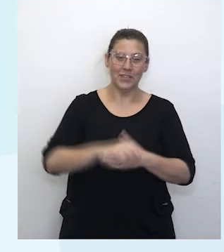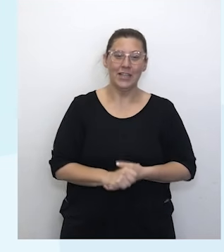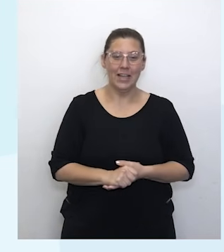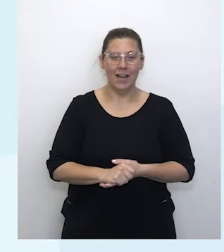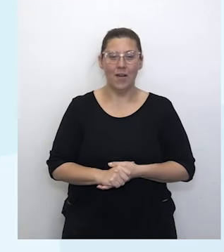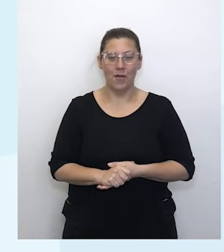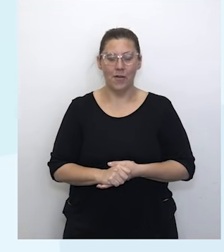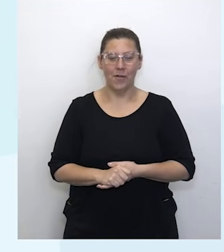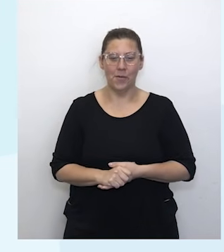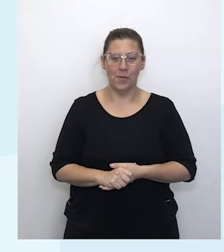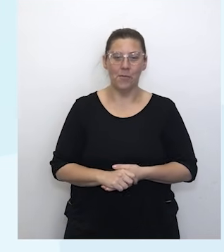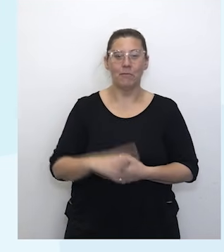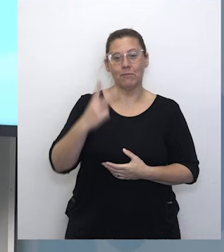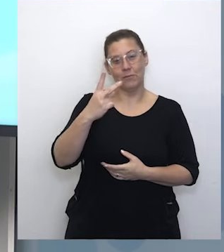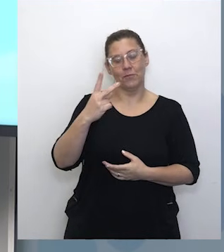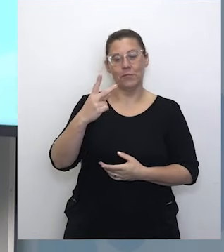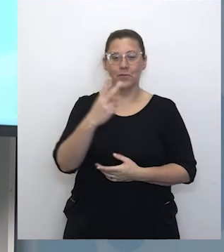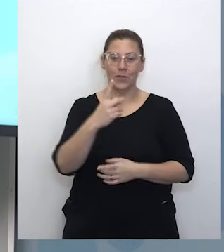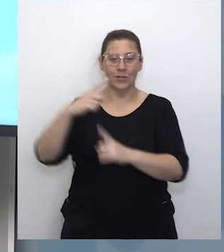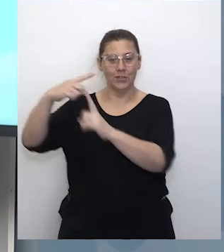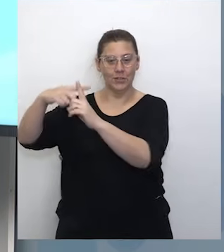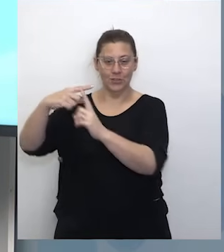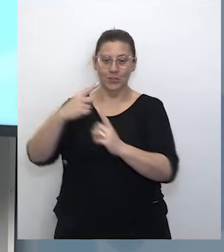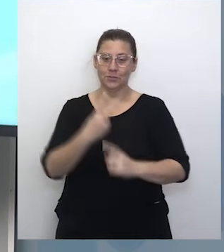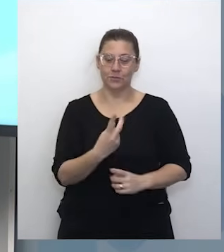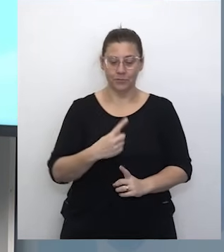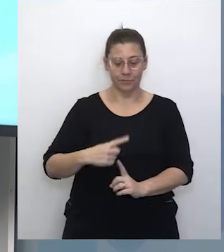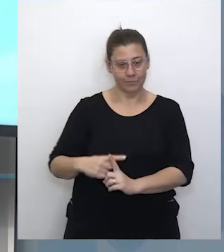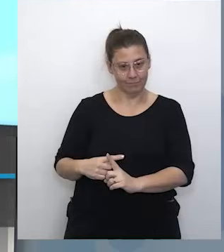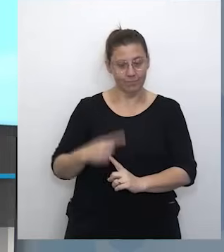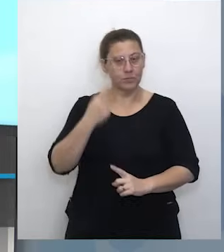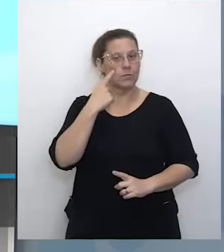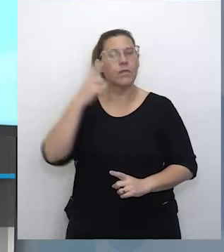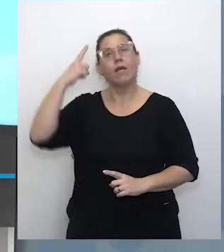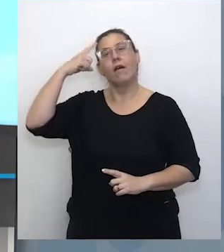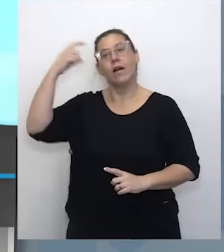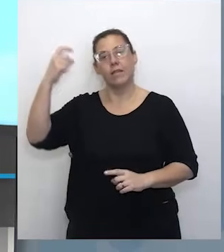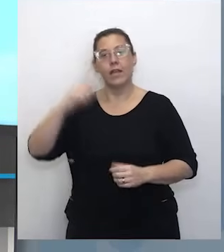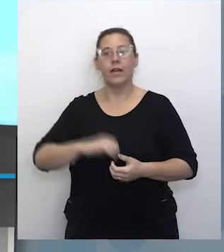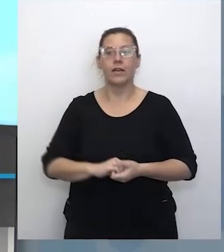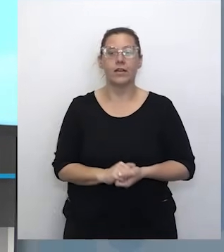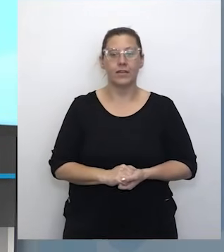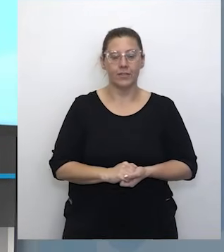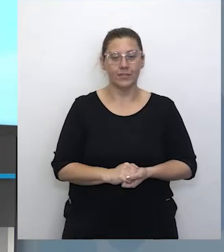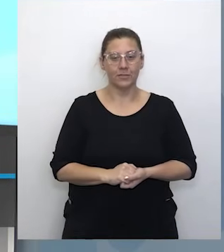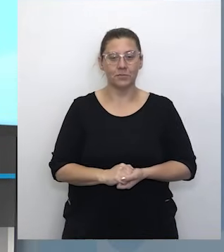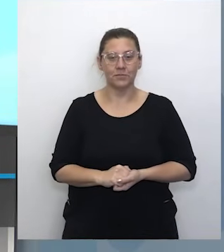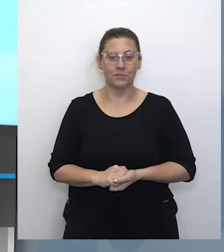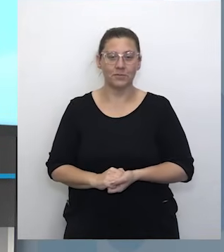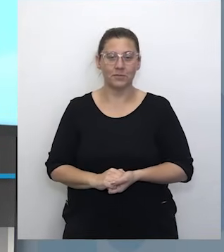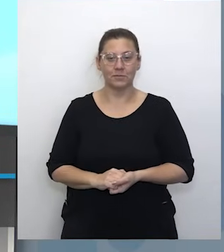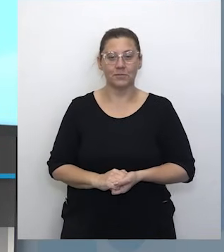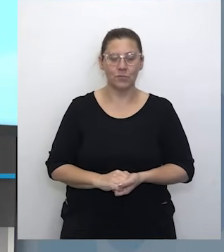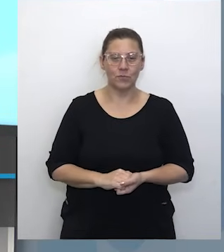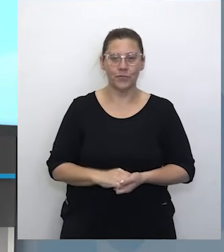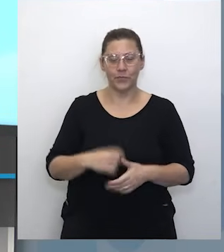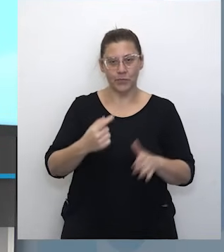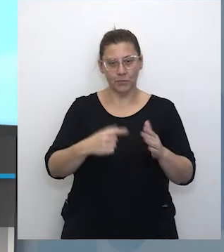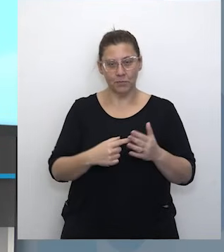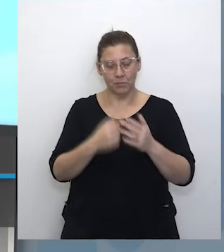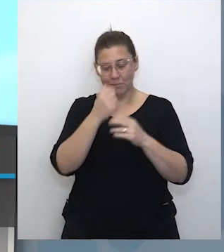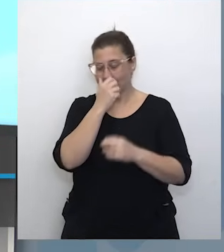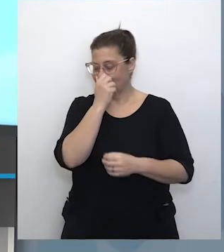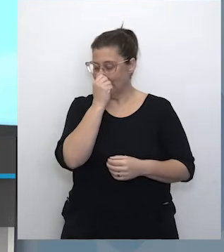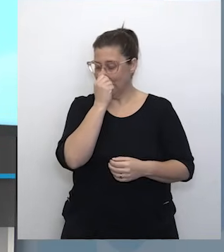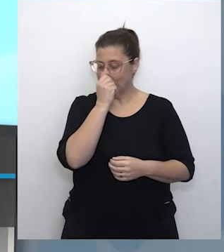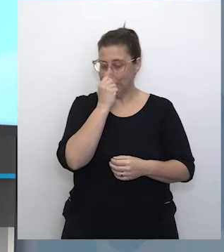área 4x². Muito bem. Então, esta é a ideia que a gente vai utilizar ao longo da